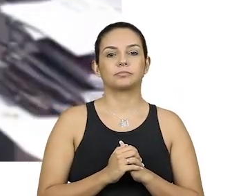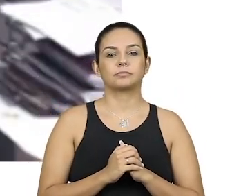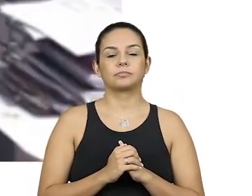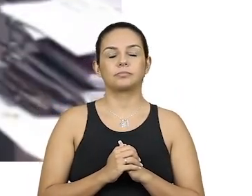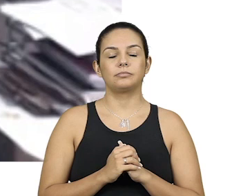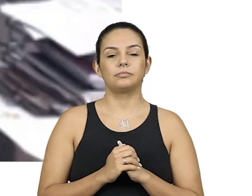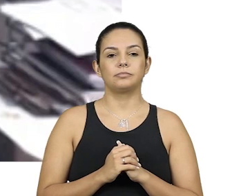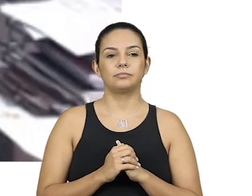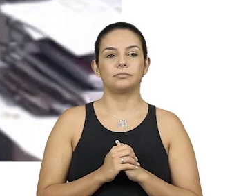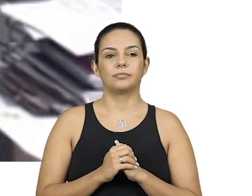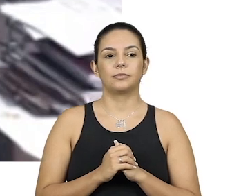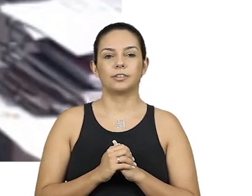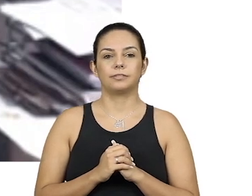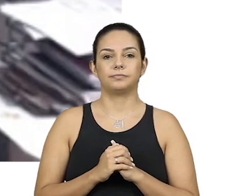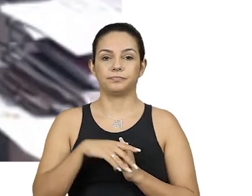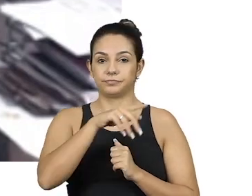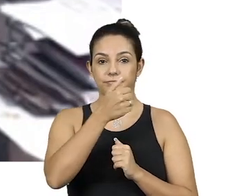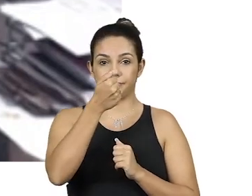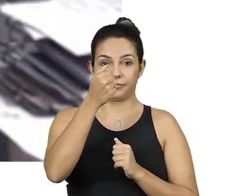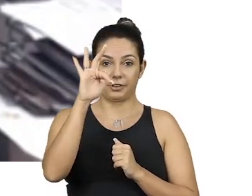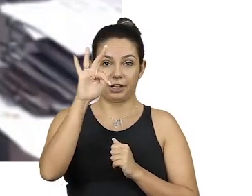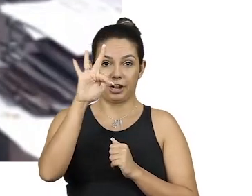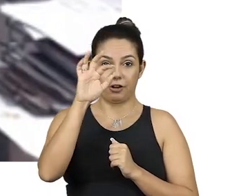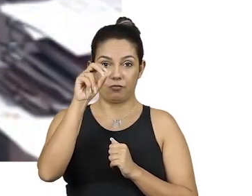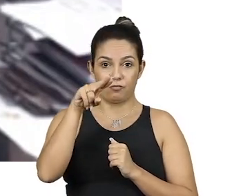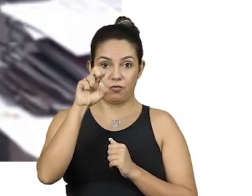Embora Afonso tivesse feito